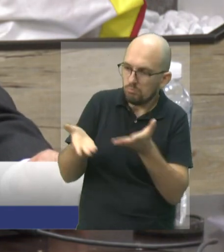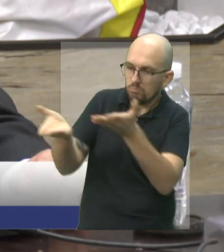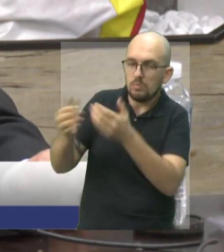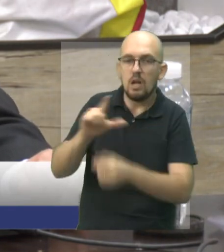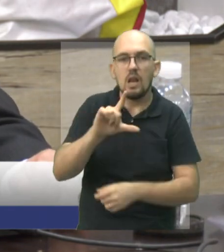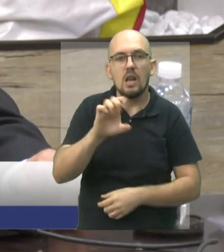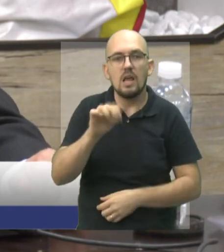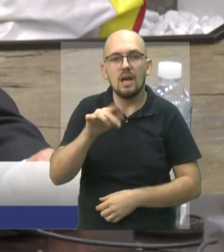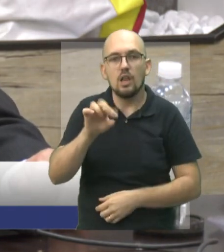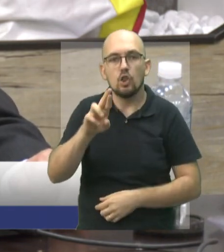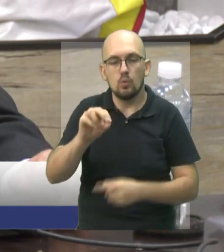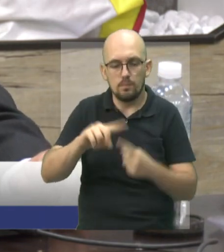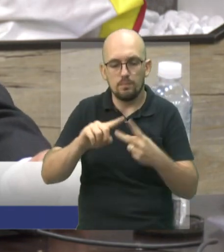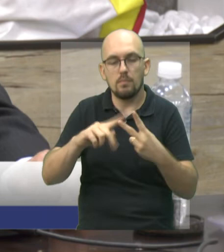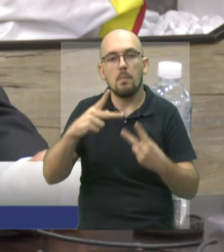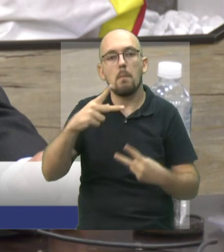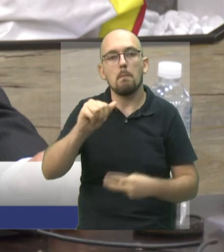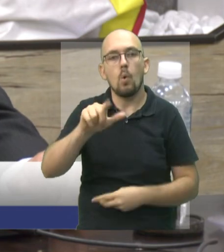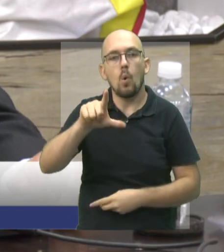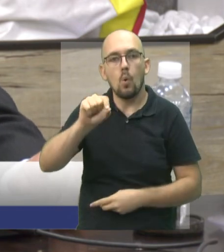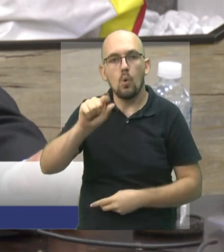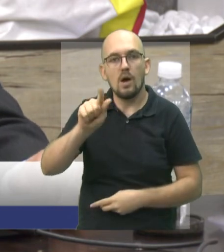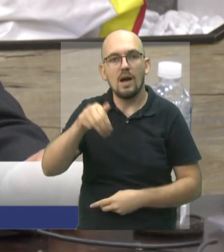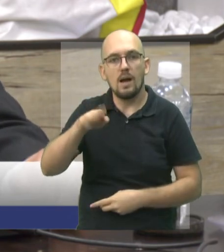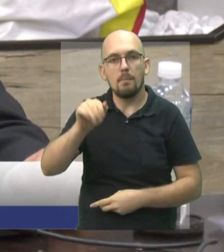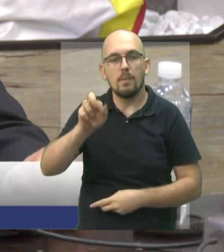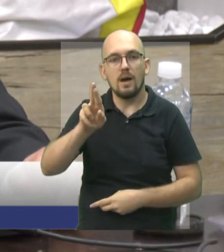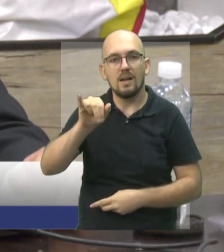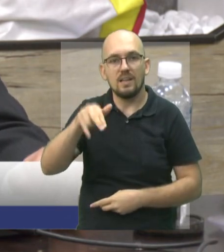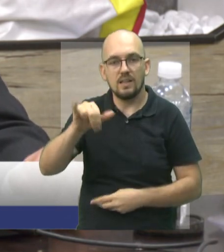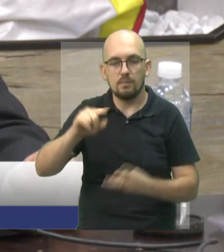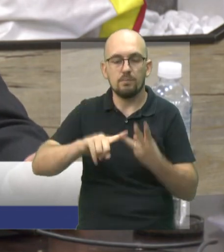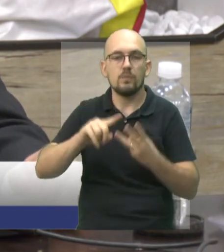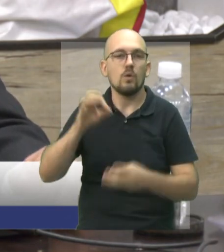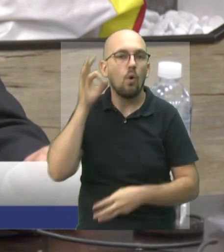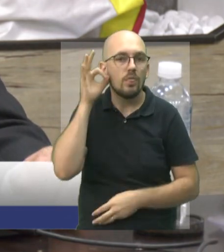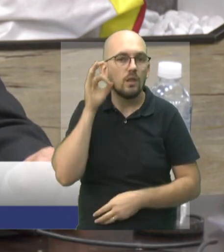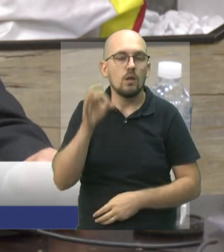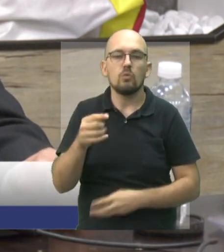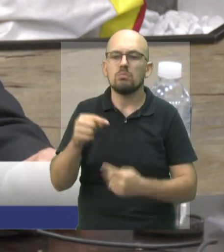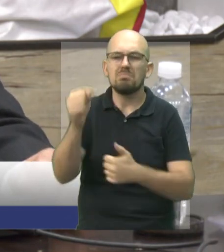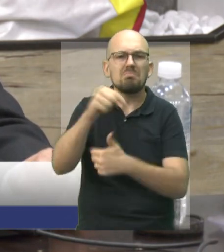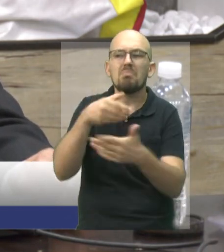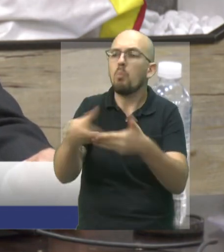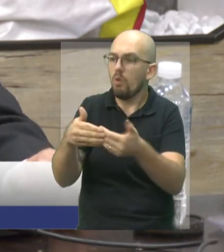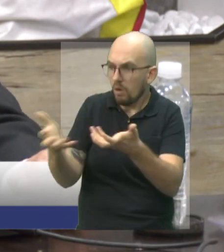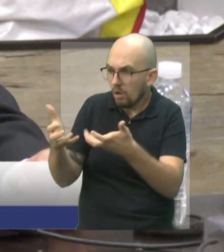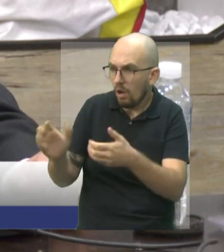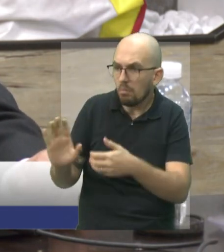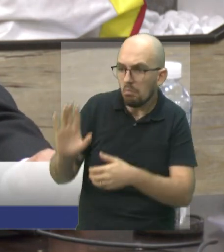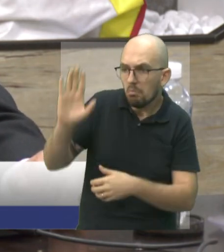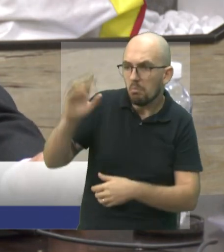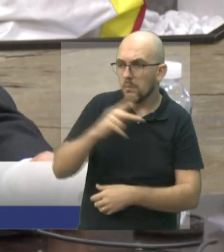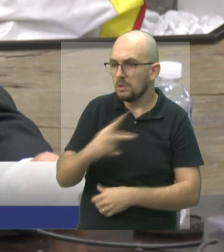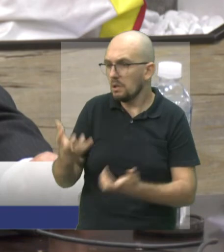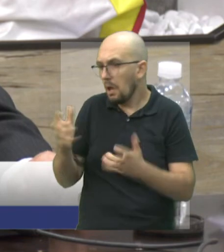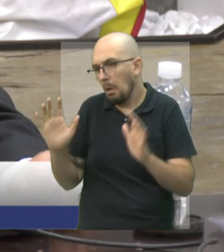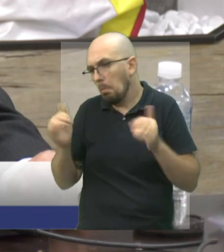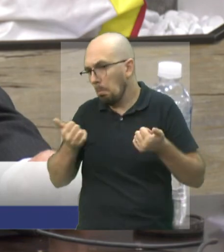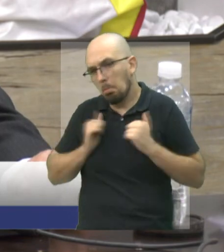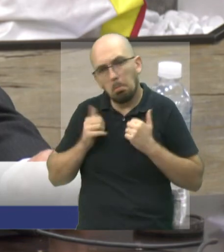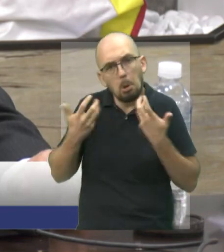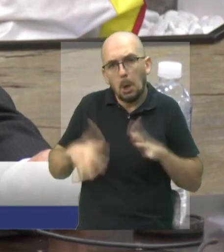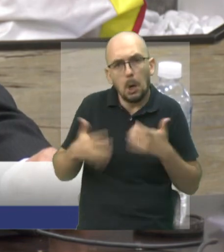para Paulo Gambarini, abri mão para o Rodrigo de Paula, e para quem outro que quisesse assumir a Câmara no meu